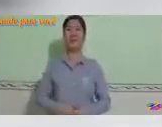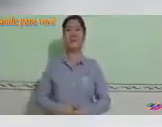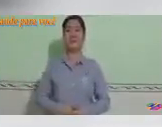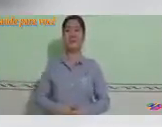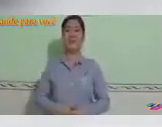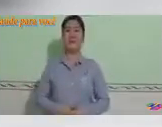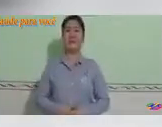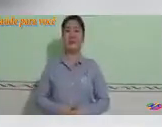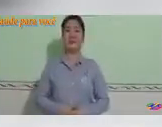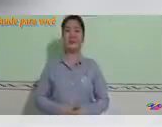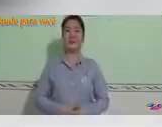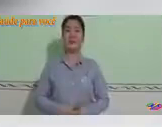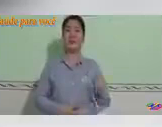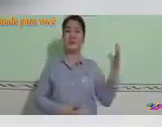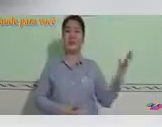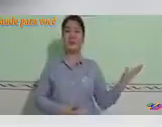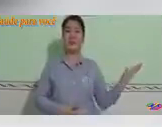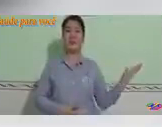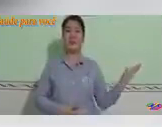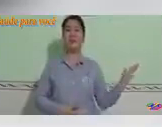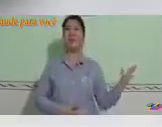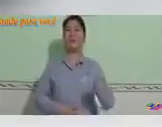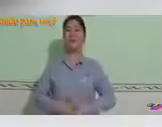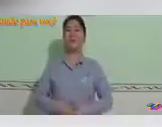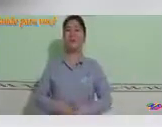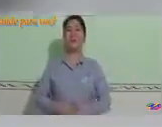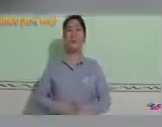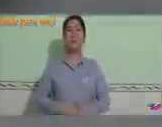ASTRIANCOMMAISDE 2 anos já devem formar pequenas fezes,